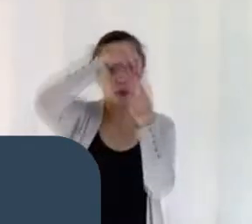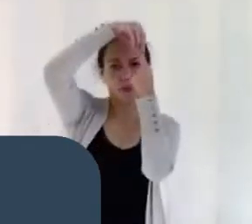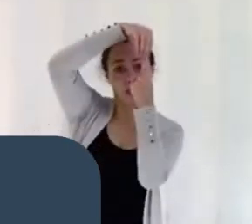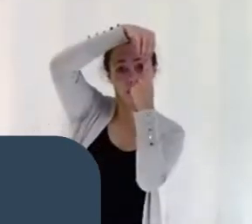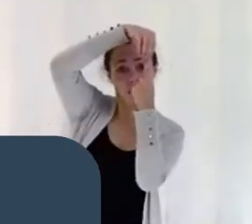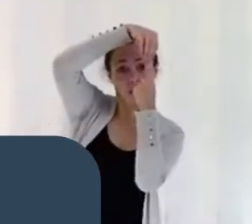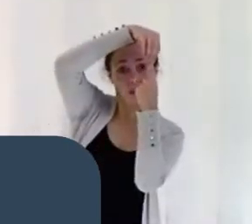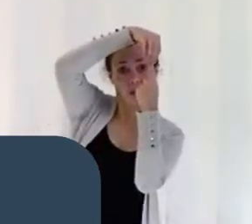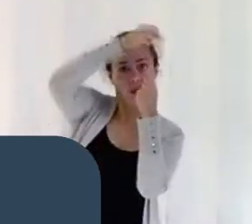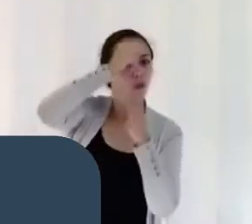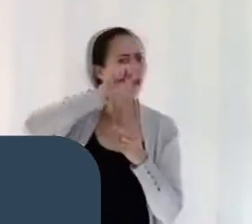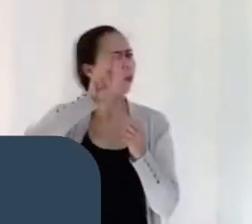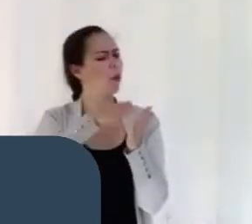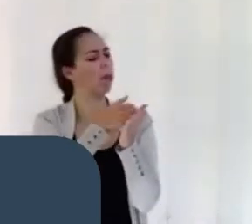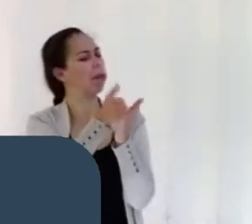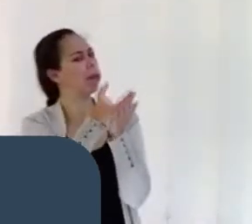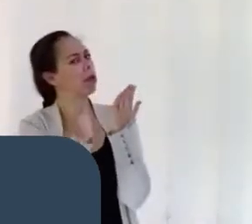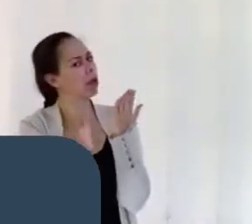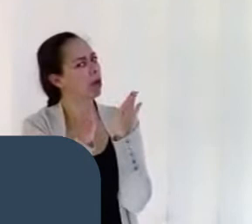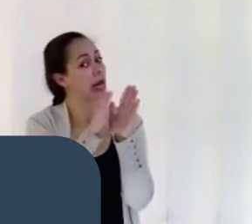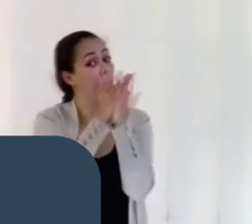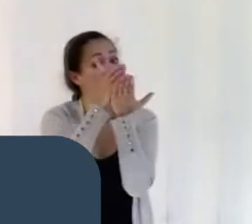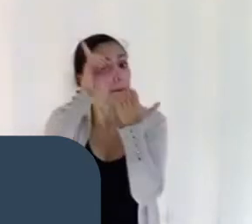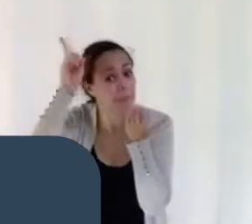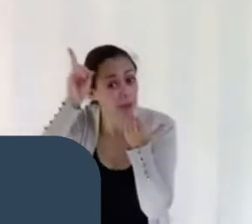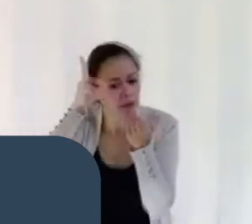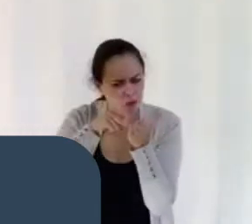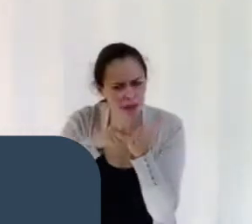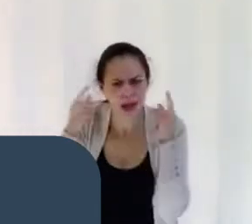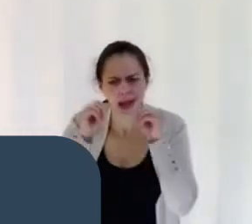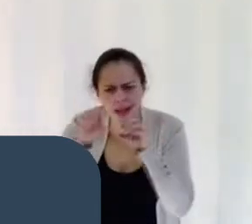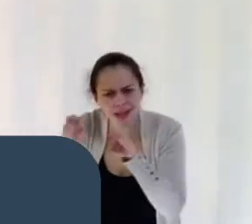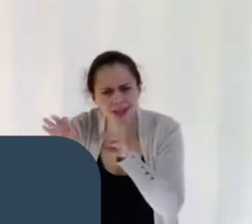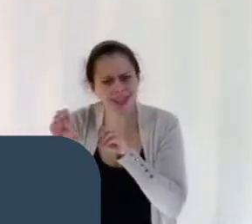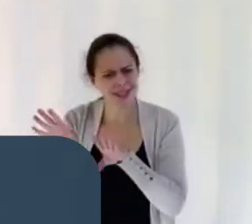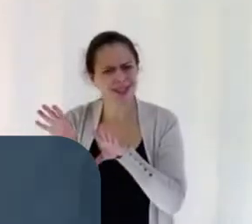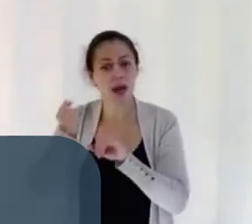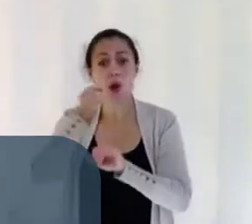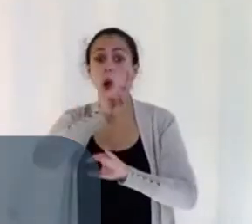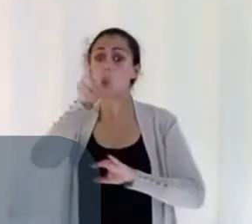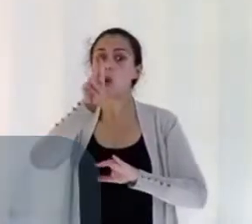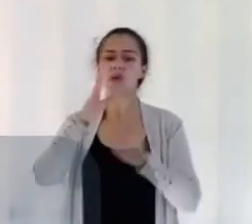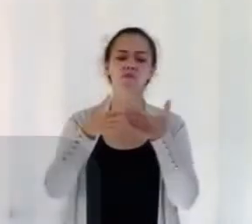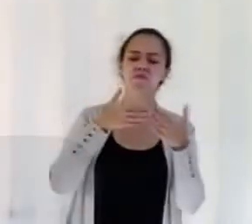de Cristo tem ensinado a Bíblia, unicamente a palavra de Deus.